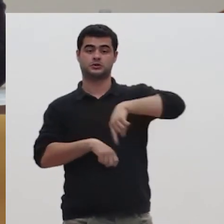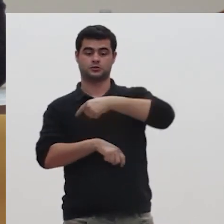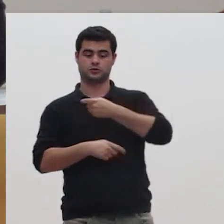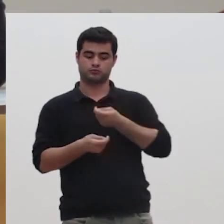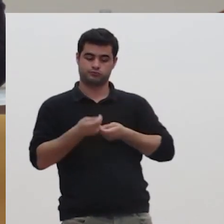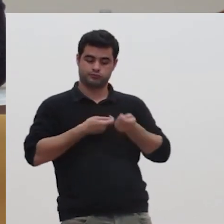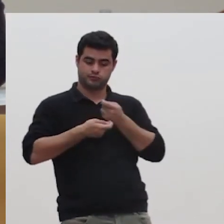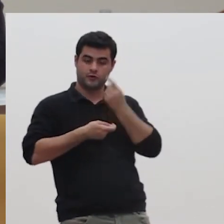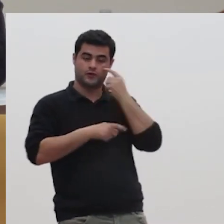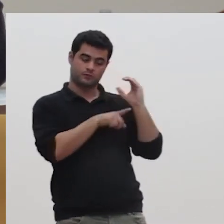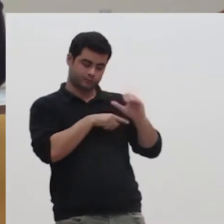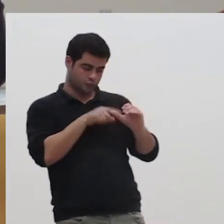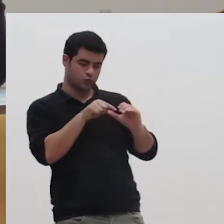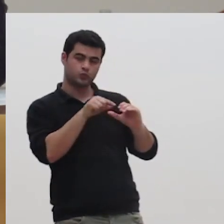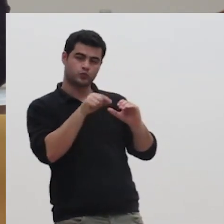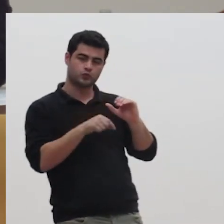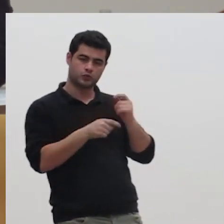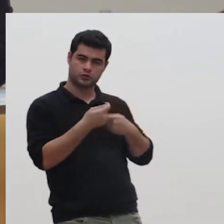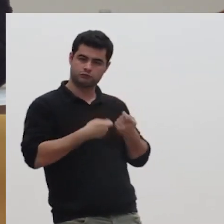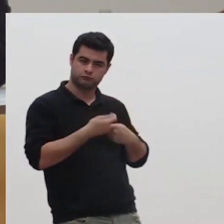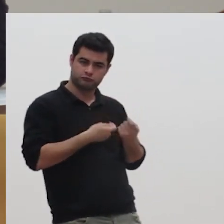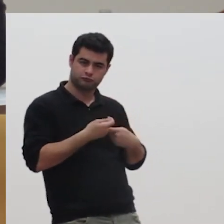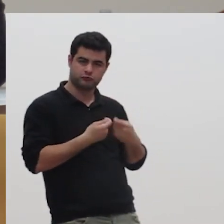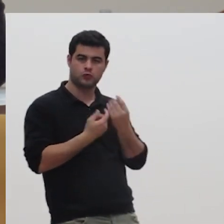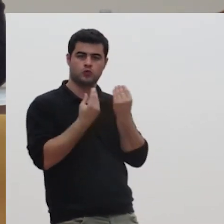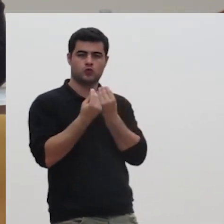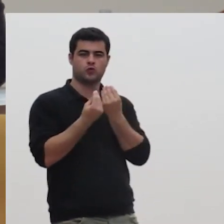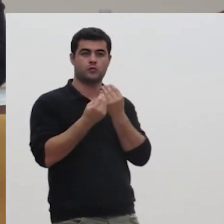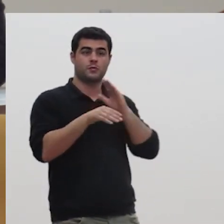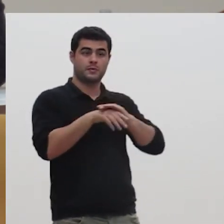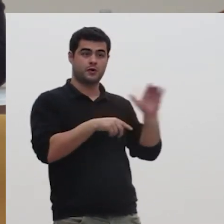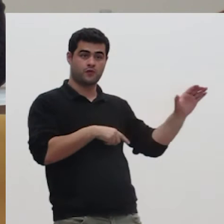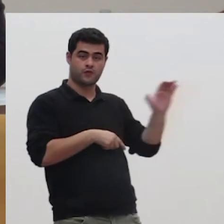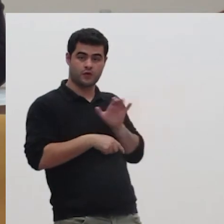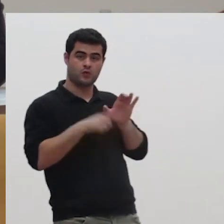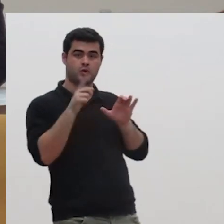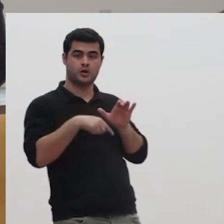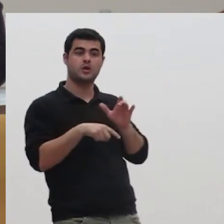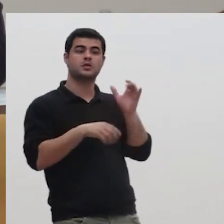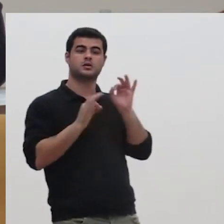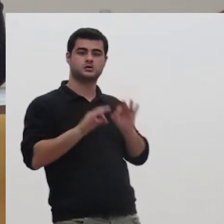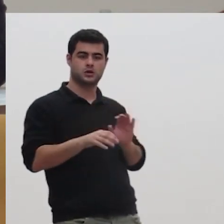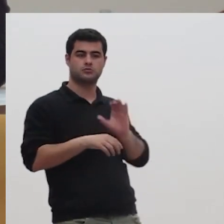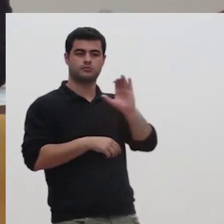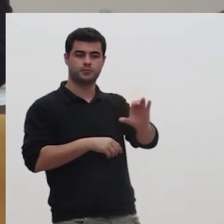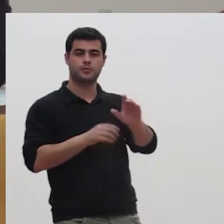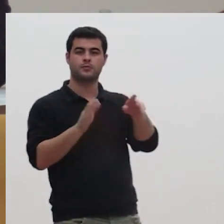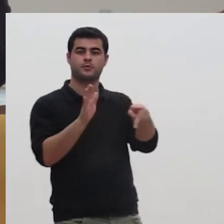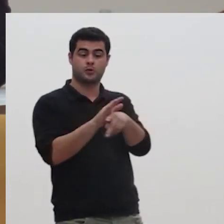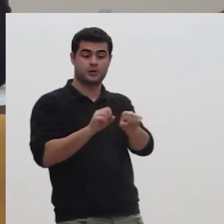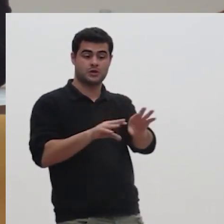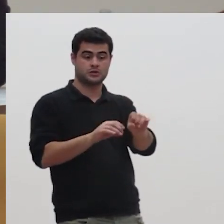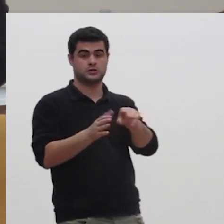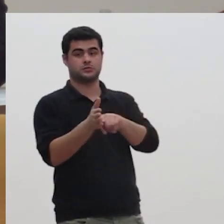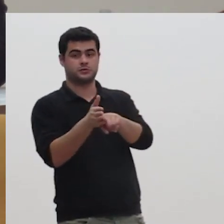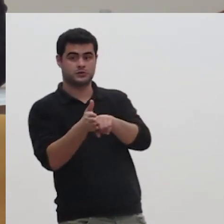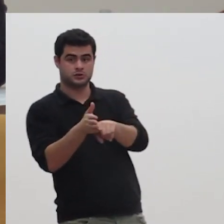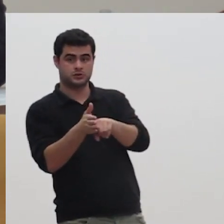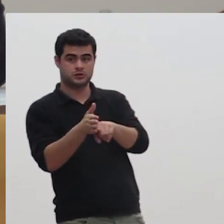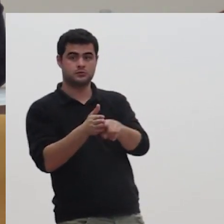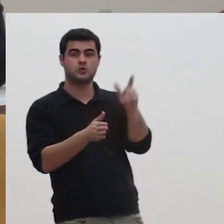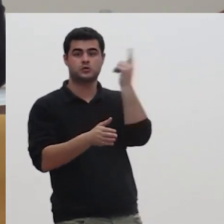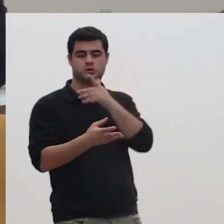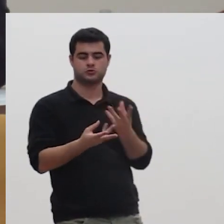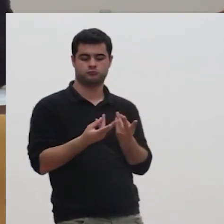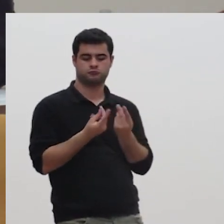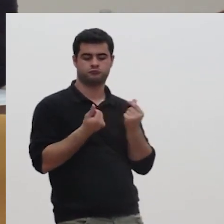o valor do REUFES, esse sim, que é o valor destinado à compensação do ensino e pesquisa, para daí garantir a qualidade